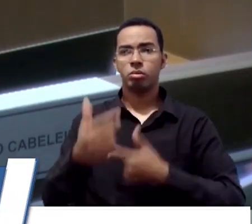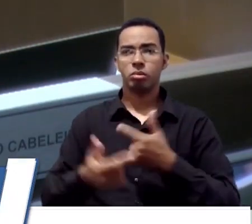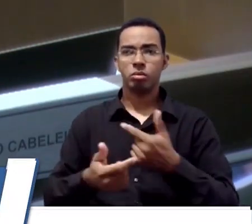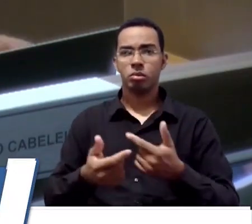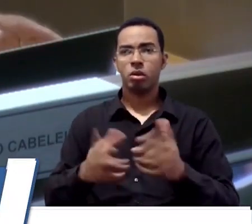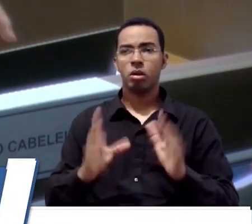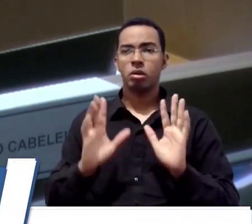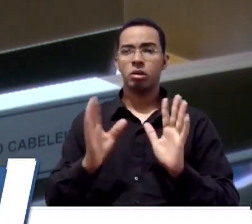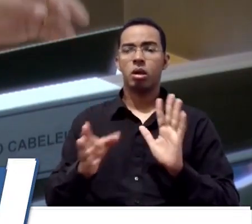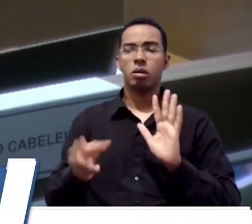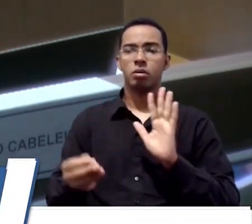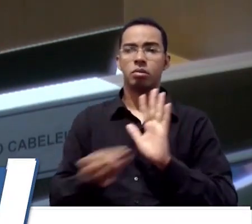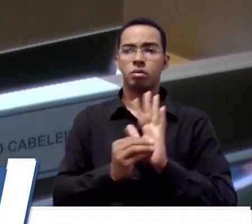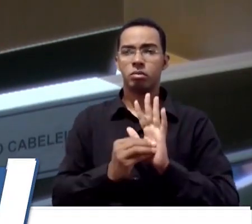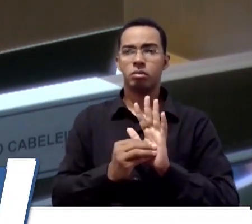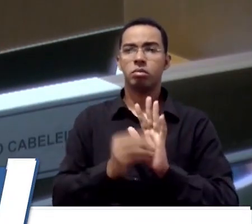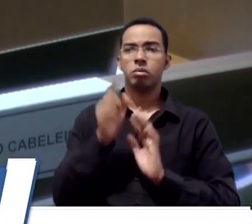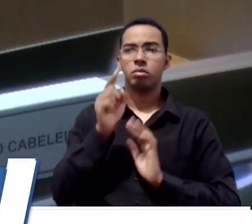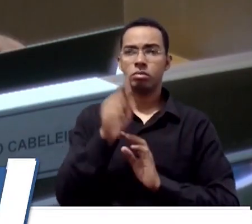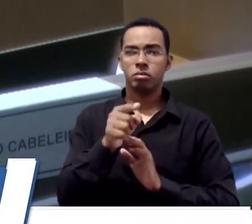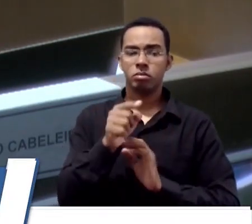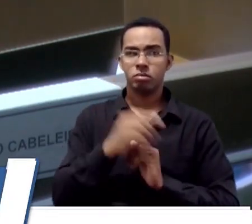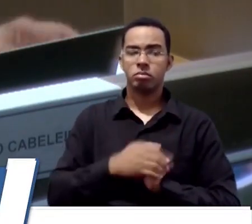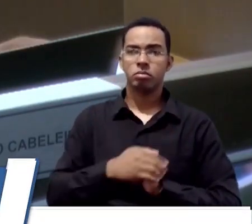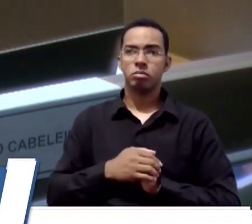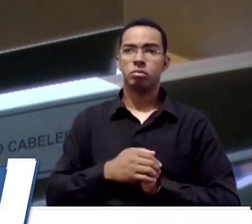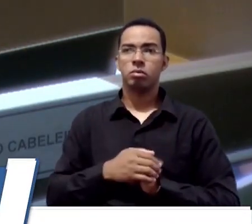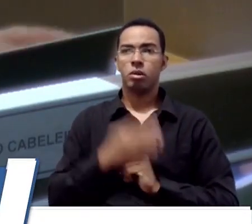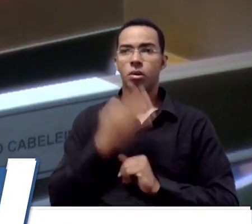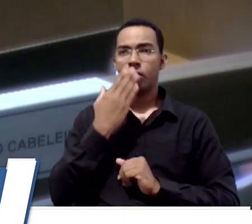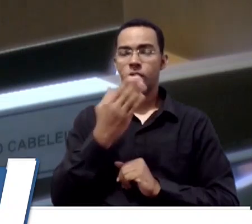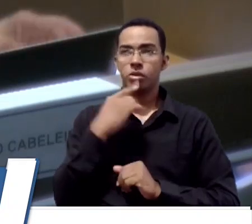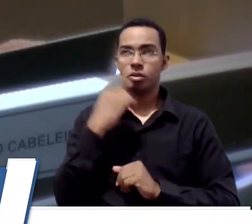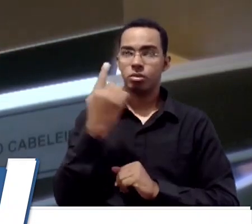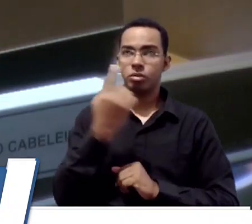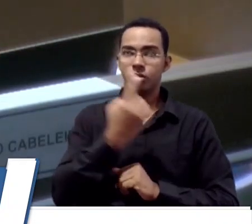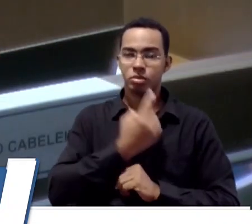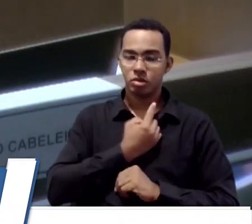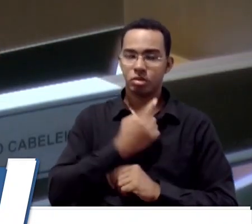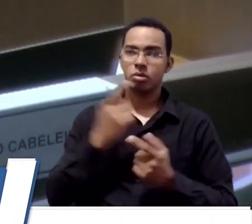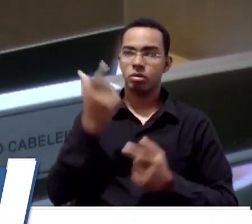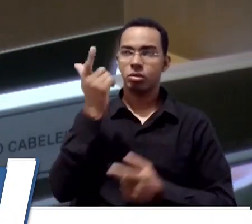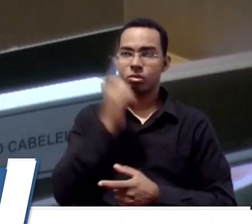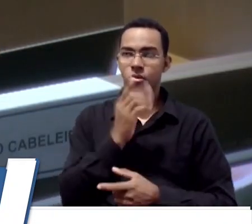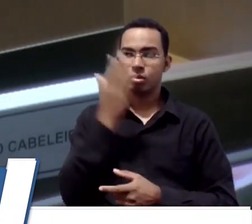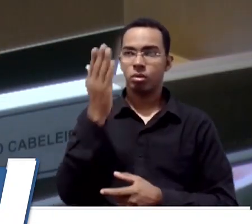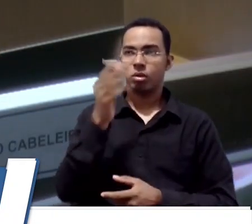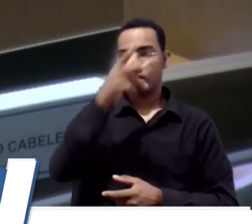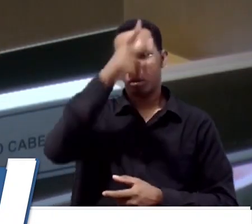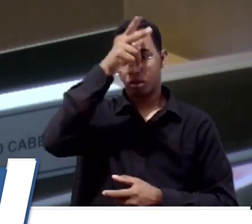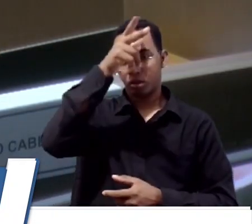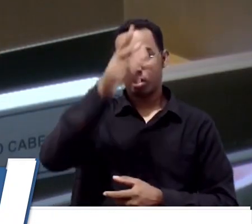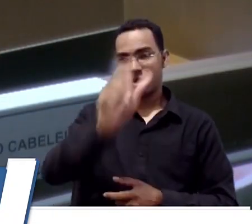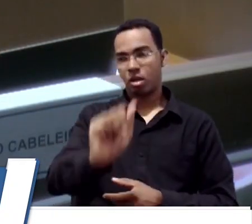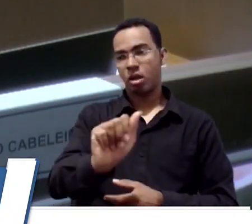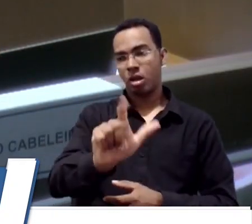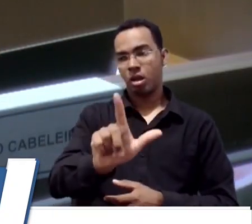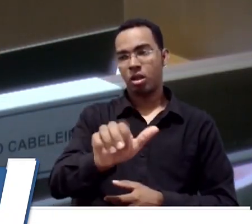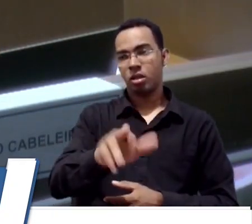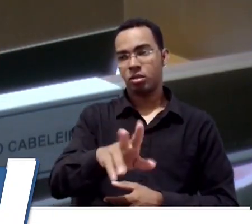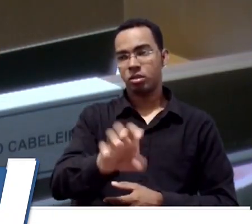emenda que, através, né, de um pedido nosso, que você conseguiu lá com o Alexandre Leite, né, para a área da